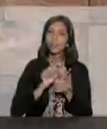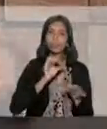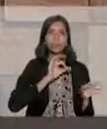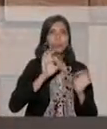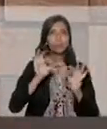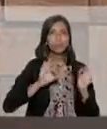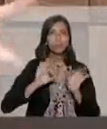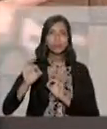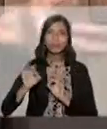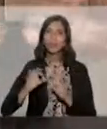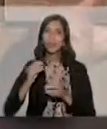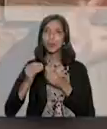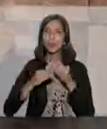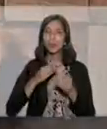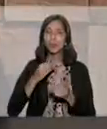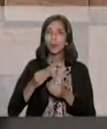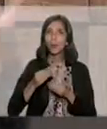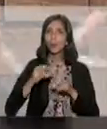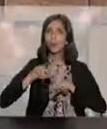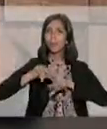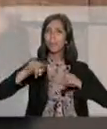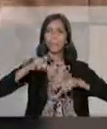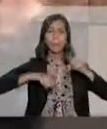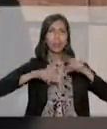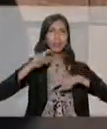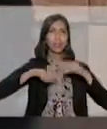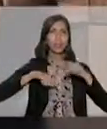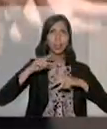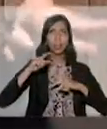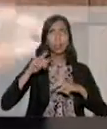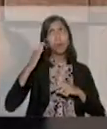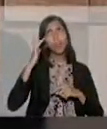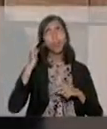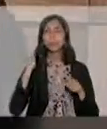construindo um cabedal de... Acho que